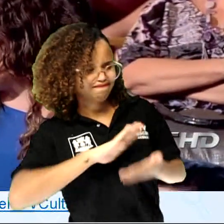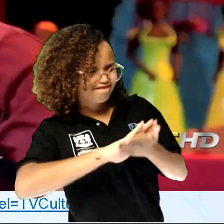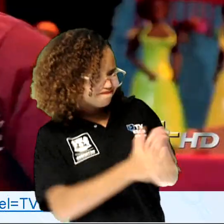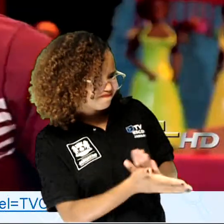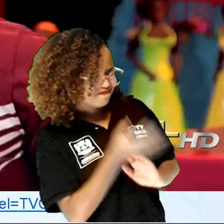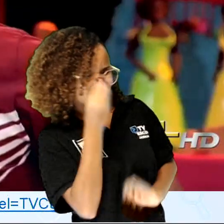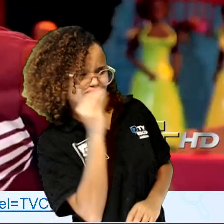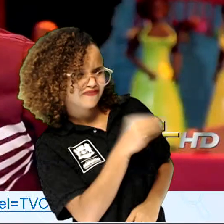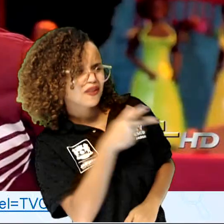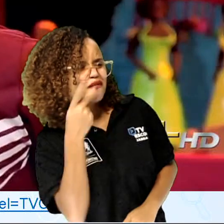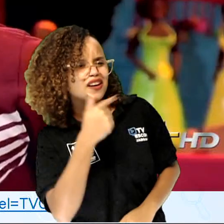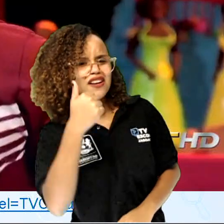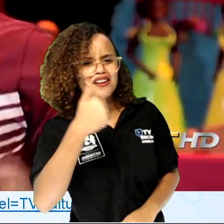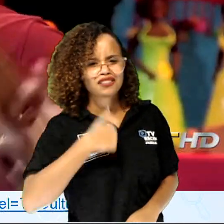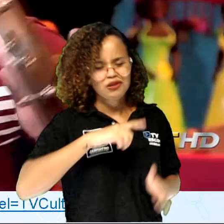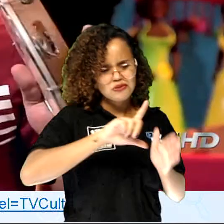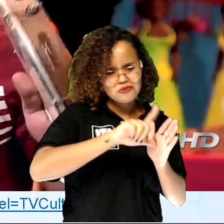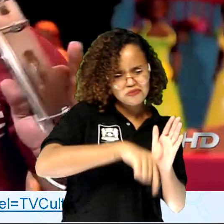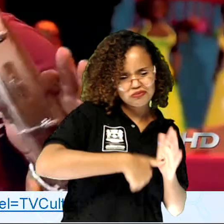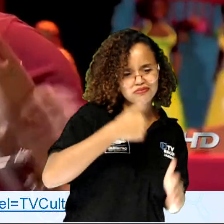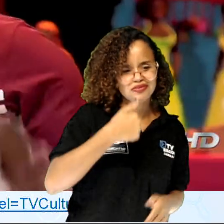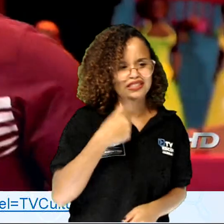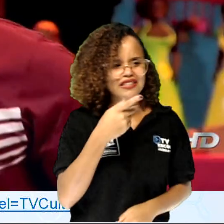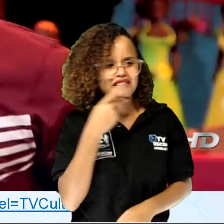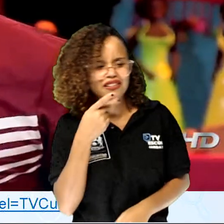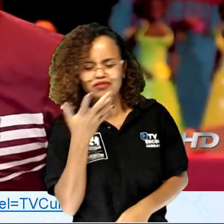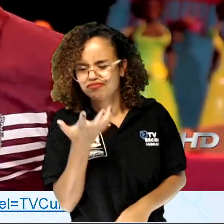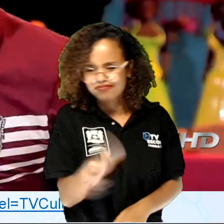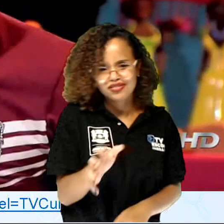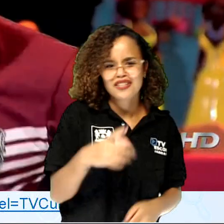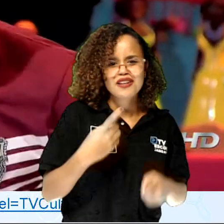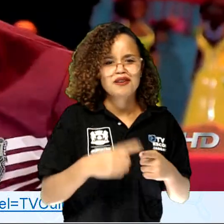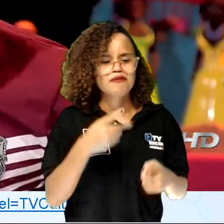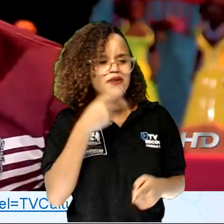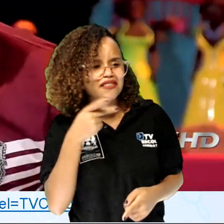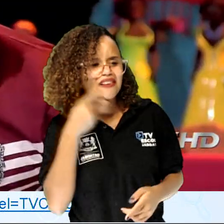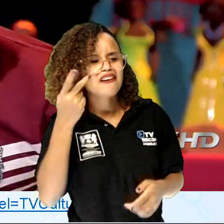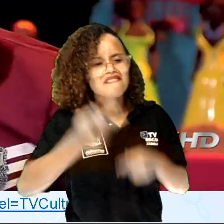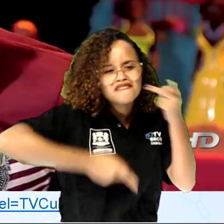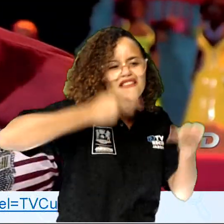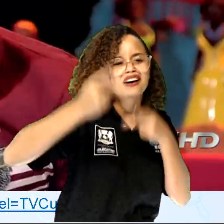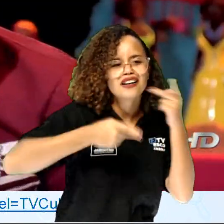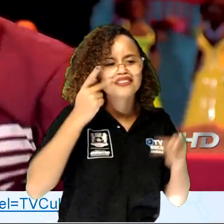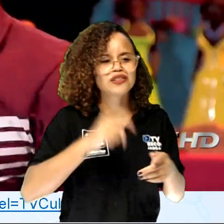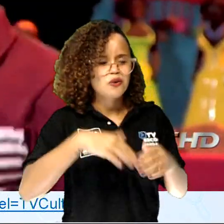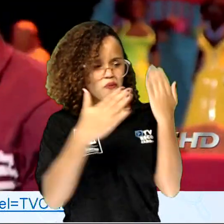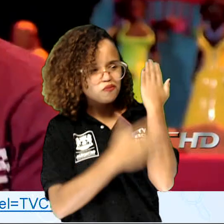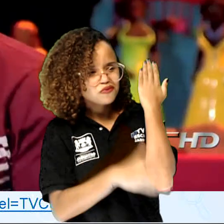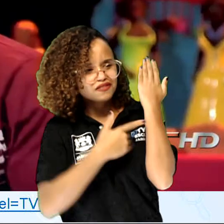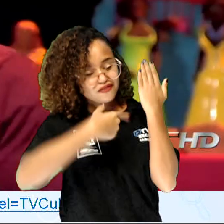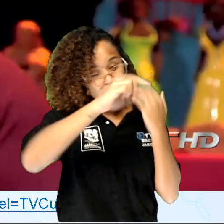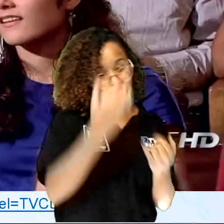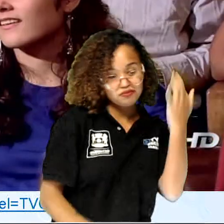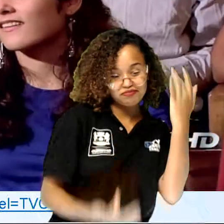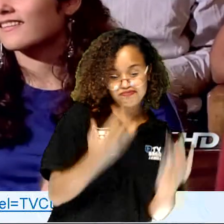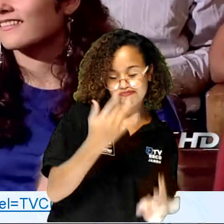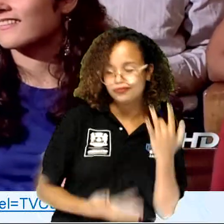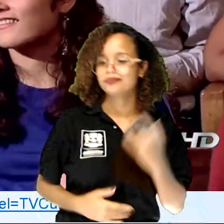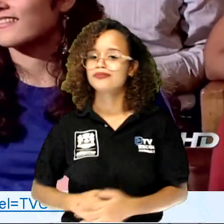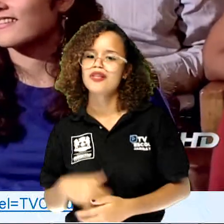Mas vamos ver agora como é que esses 2 caboclos que vêm aí acham da sogra um e o outro. Vamos lá, Caju e